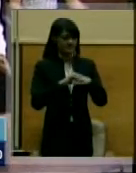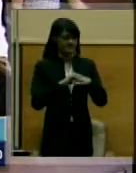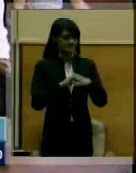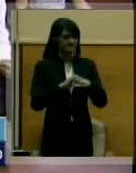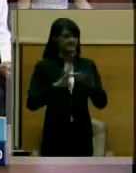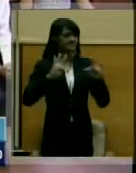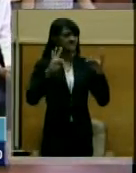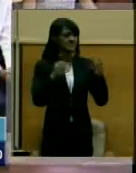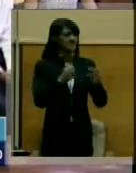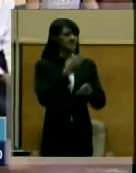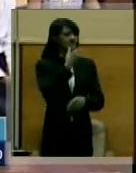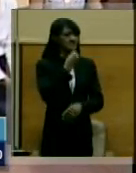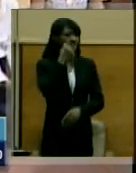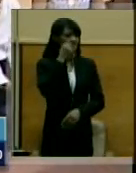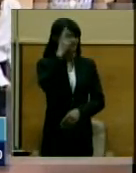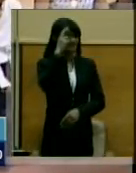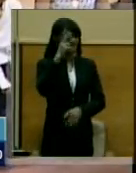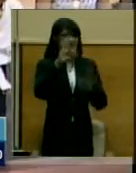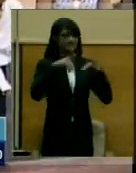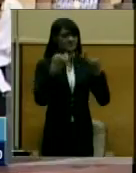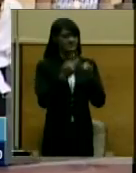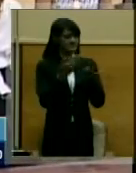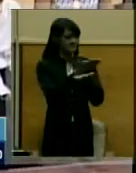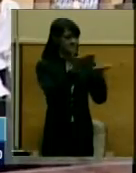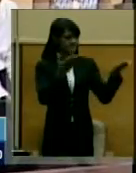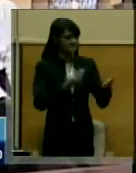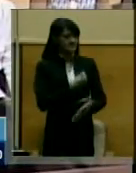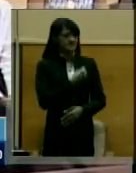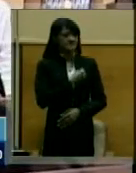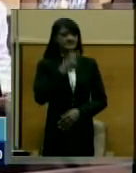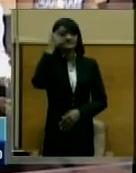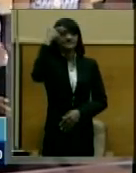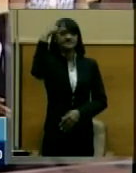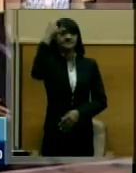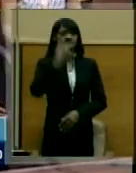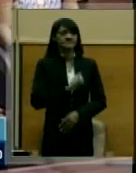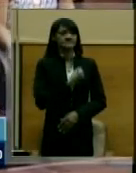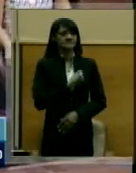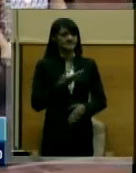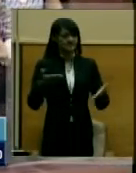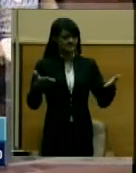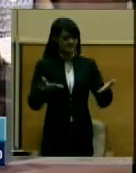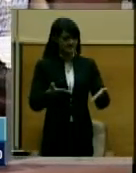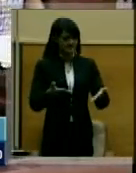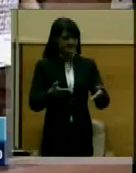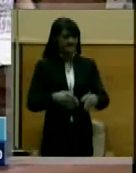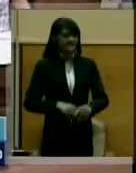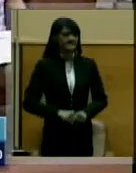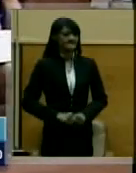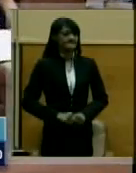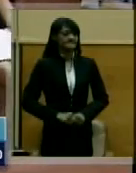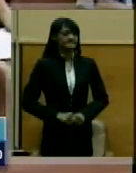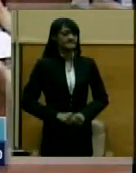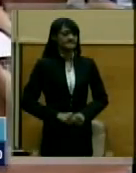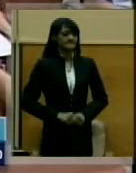senhoras e senhores, familiares dos homenageados e demais autoridades aqui presentes.